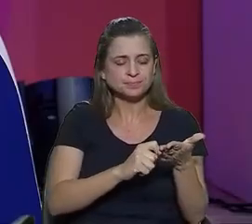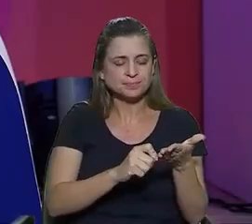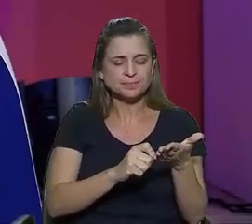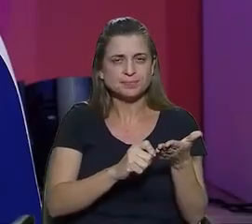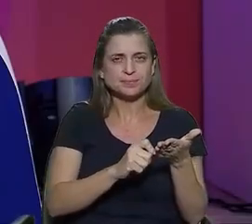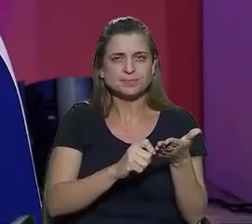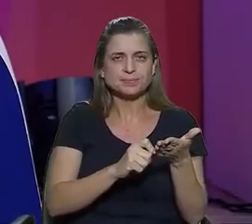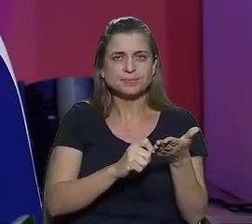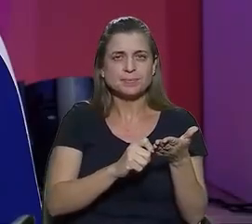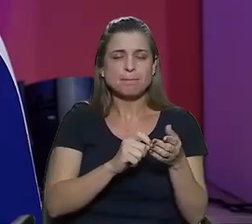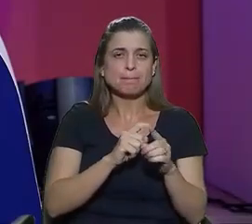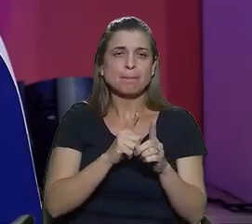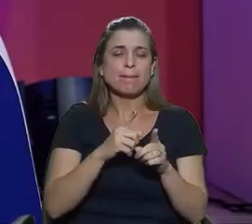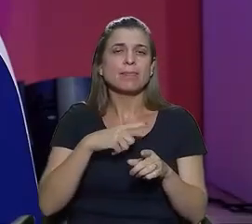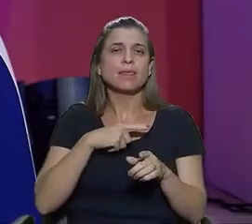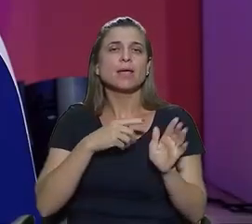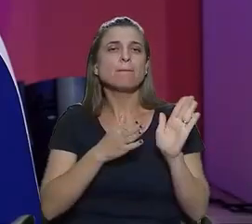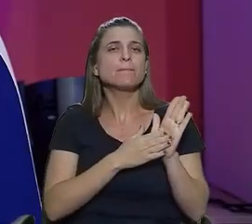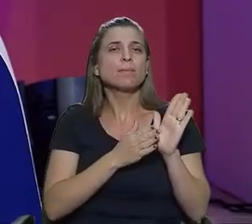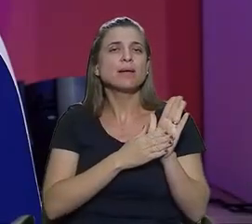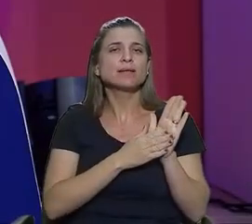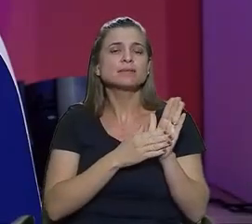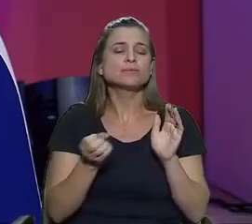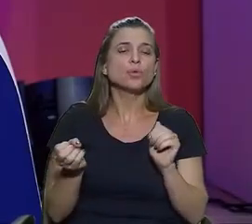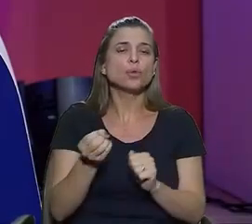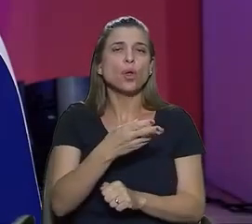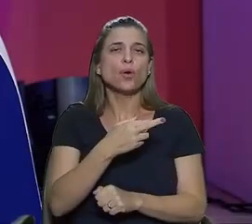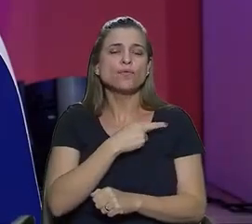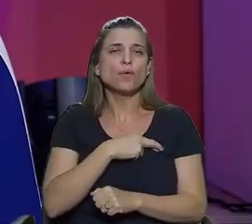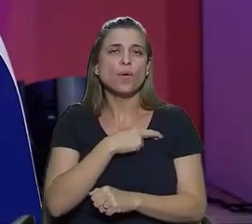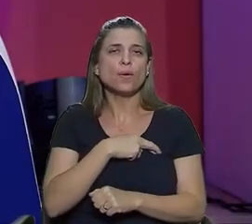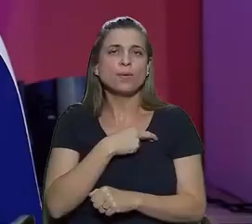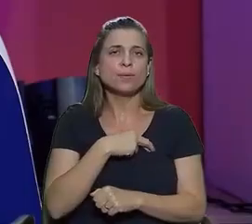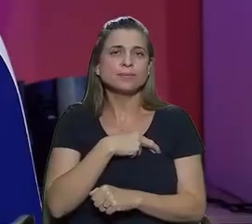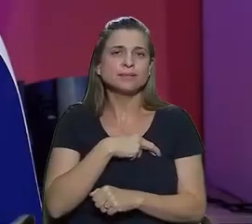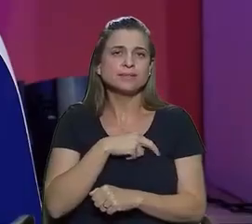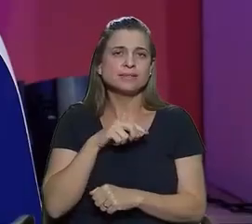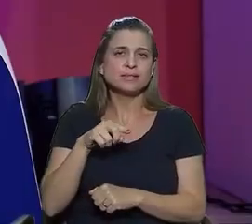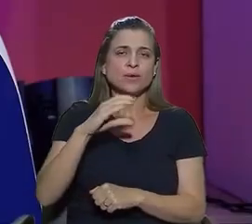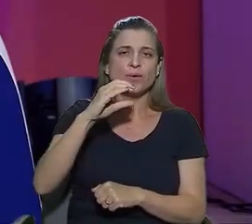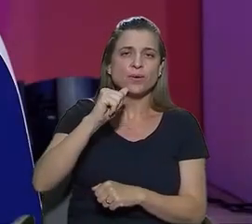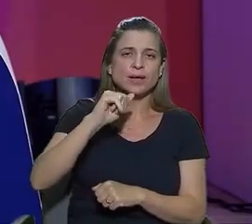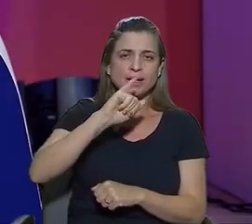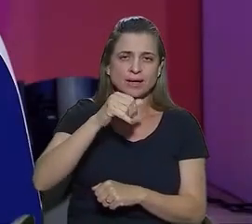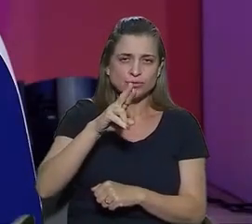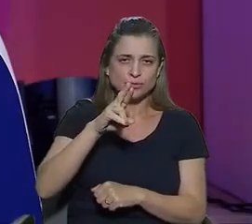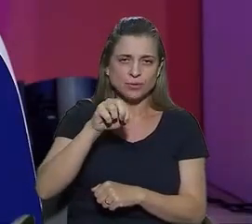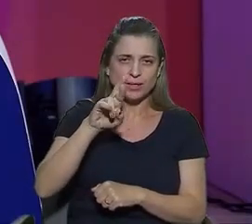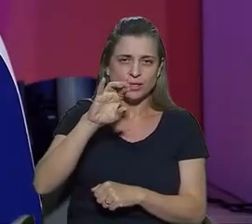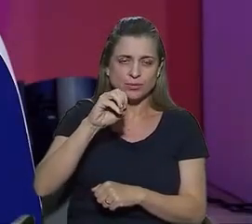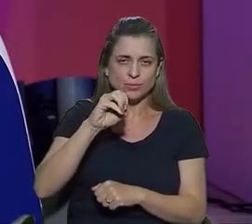e tem uma promessa aí de um novo romance, em que o cajueiro vai